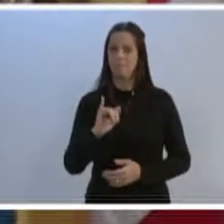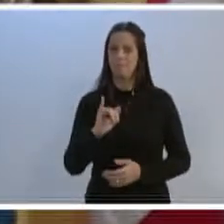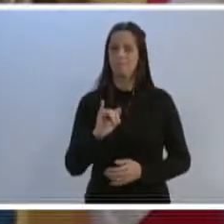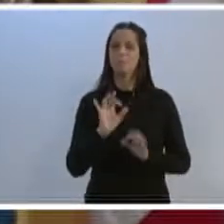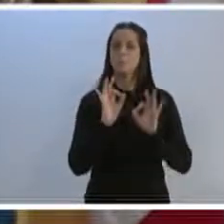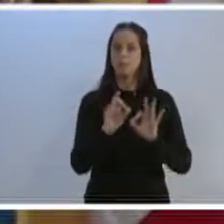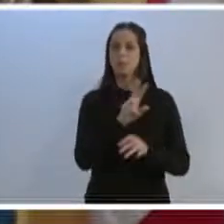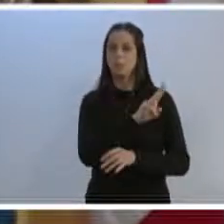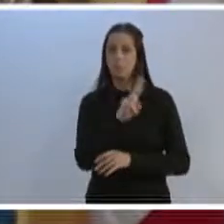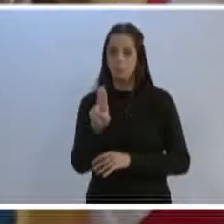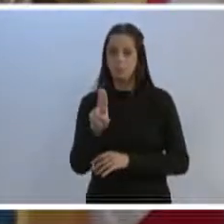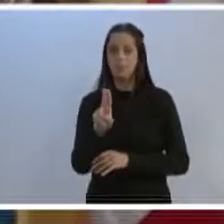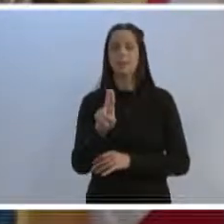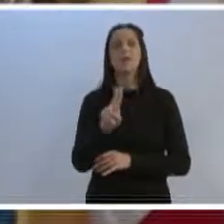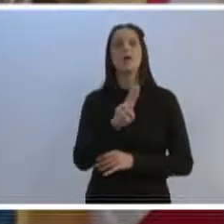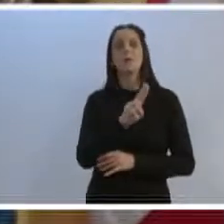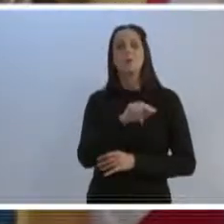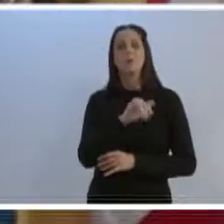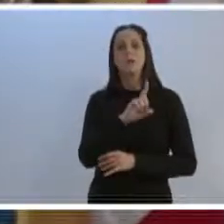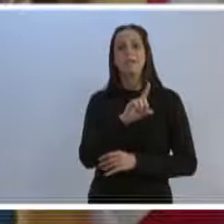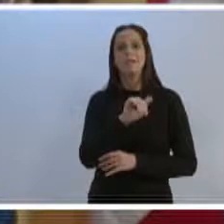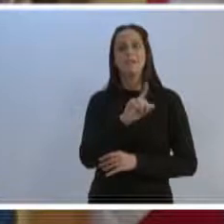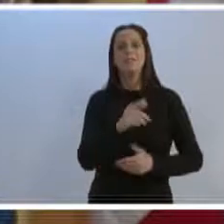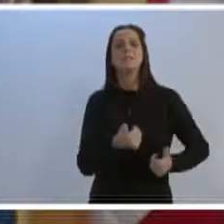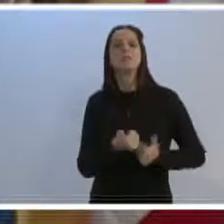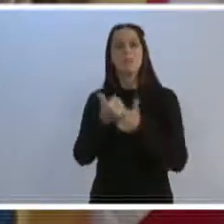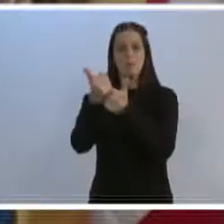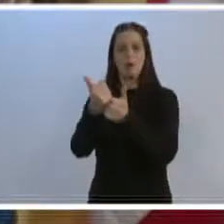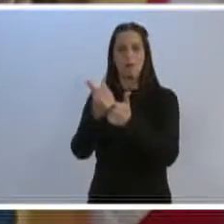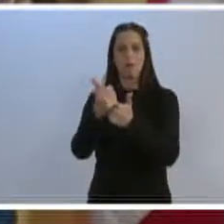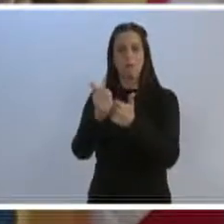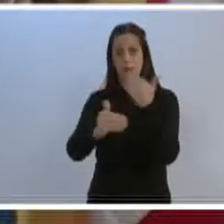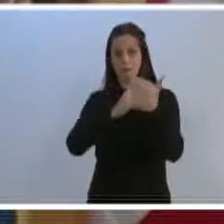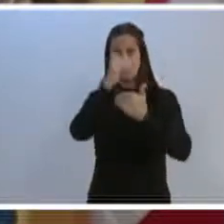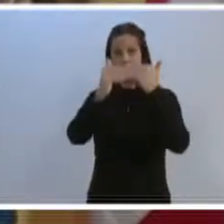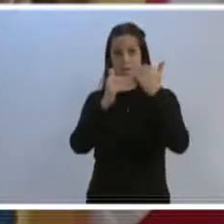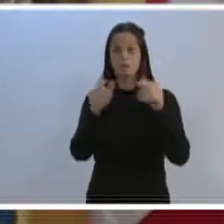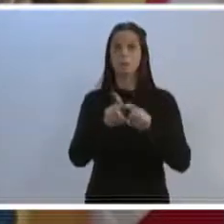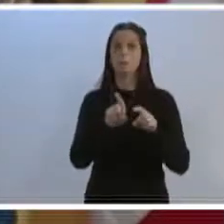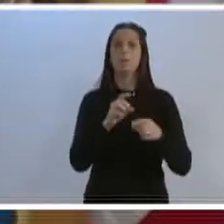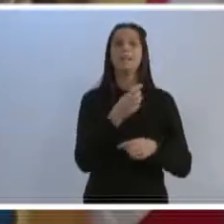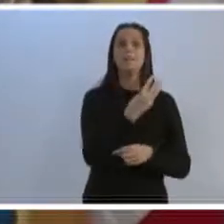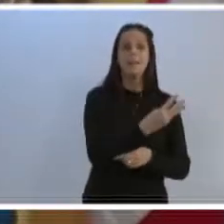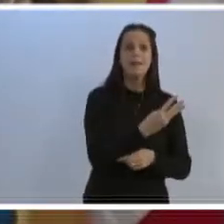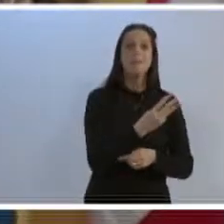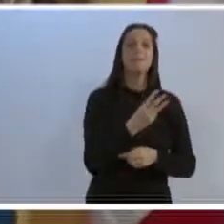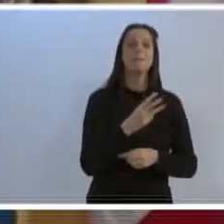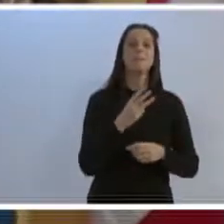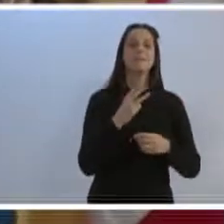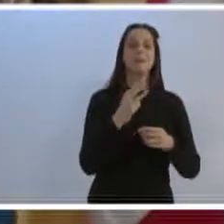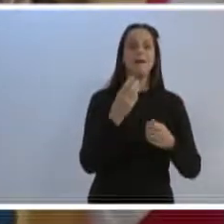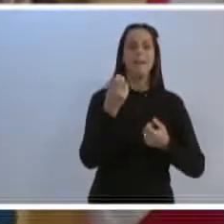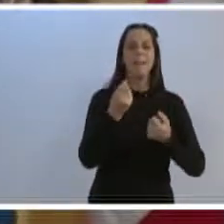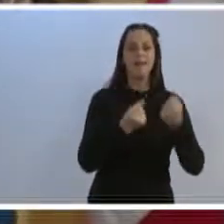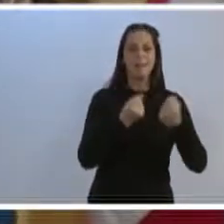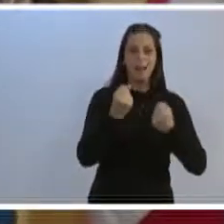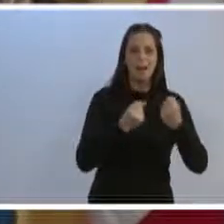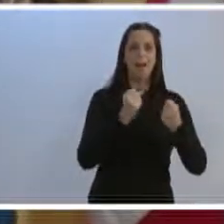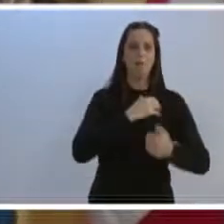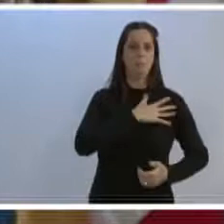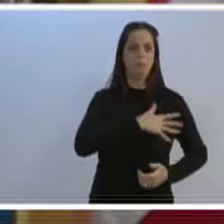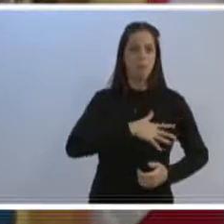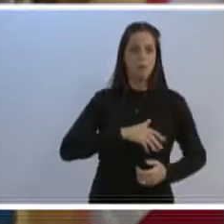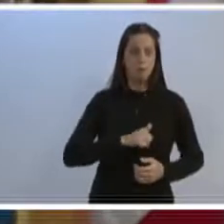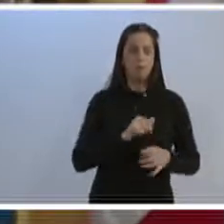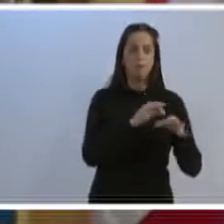correta a unidade de suporte avançado e três unidades de suporte básico essa manutenção do samu é